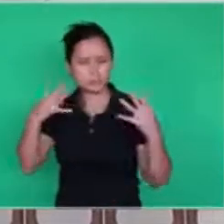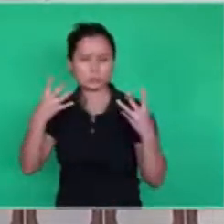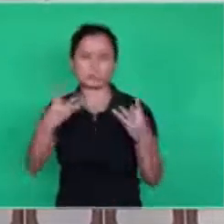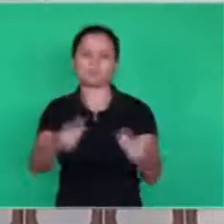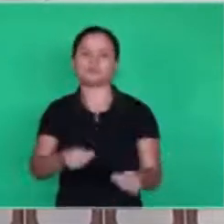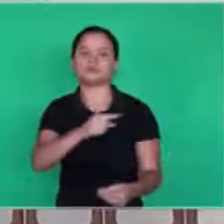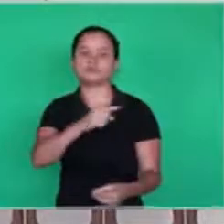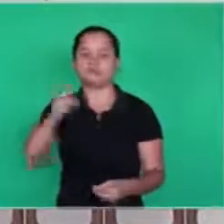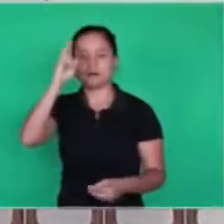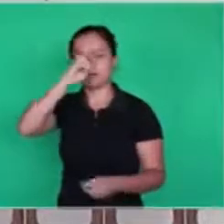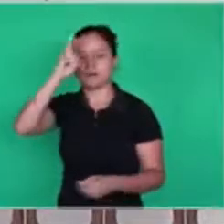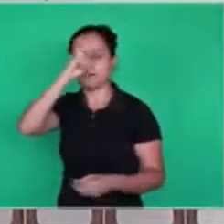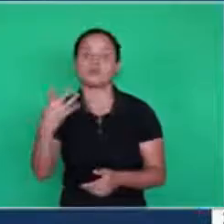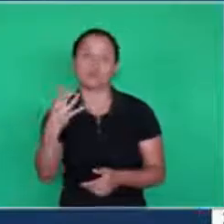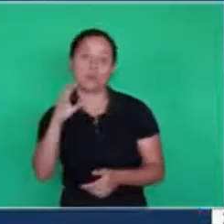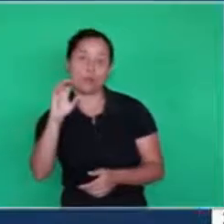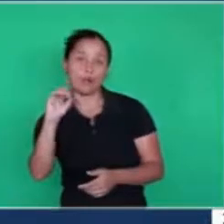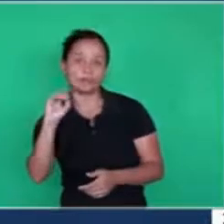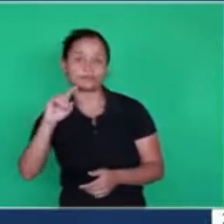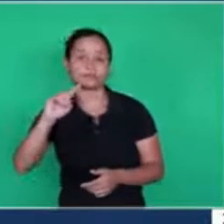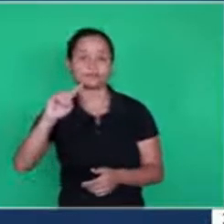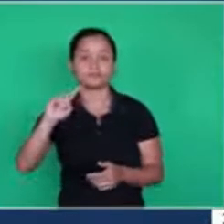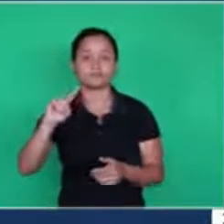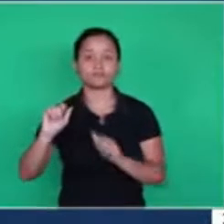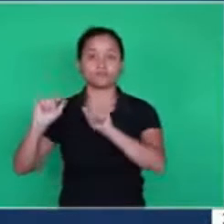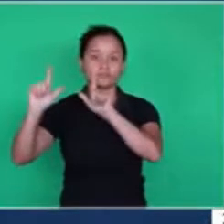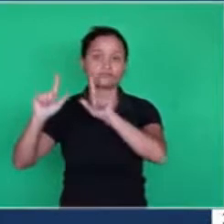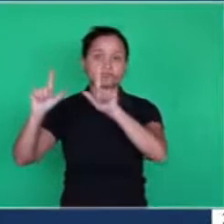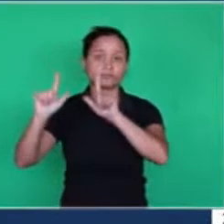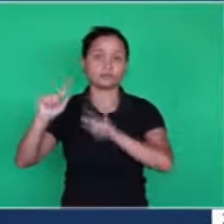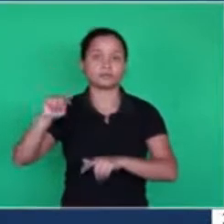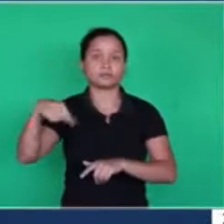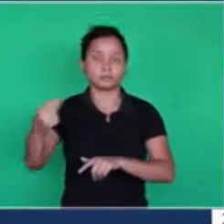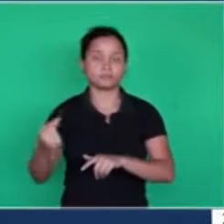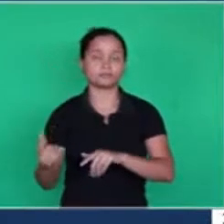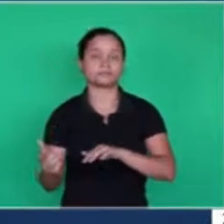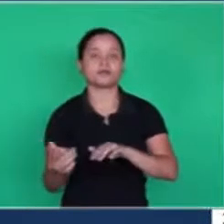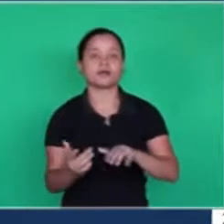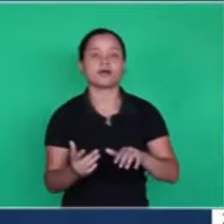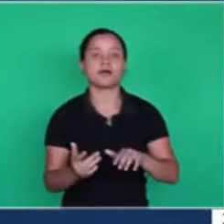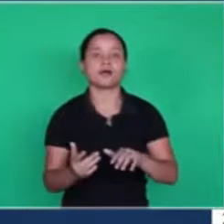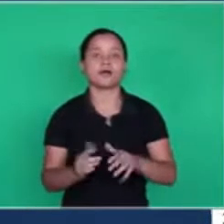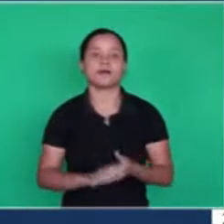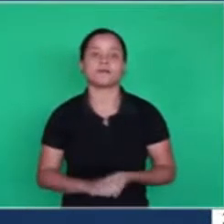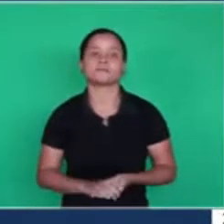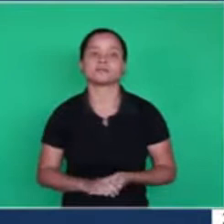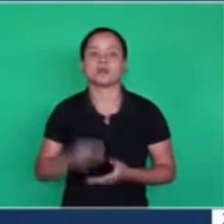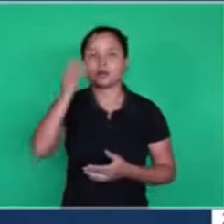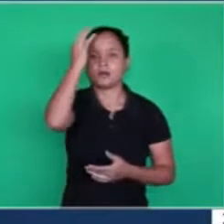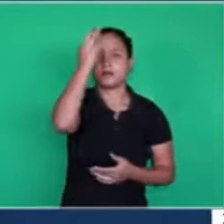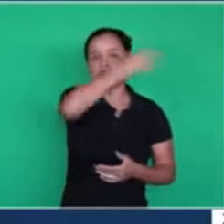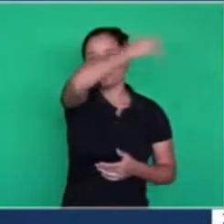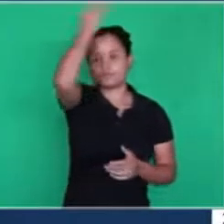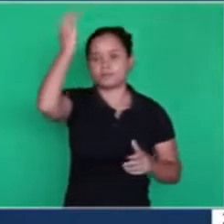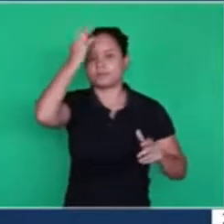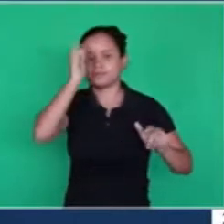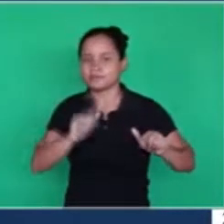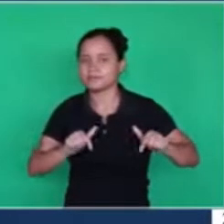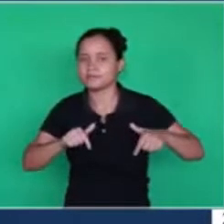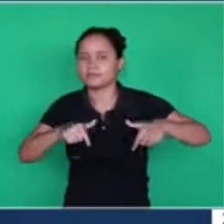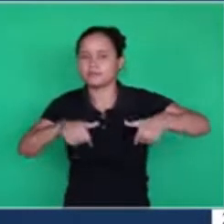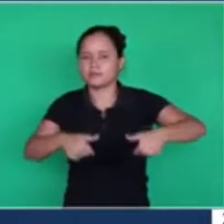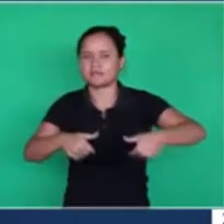tudo quanto tenho dito. Então comigo, o Espírito Santo, em sua manifestação, nada